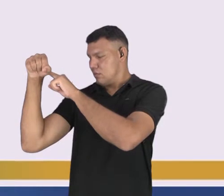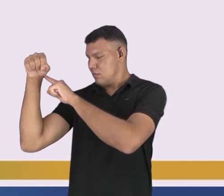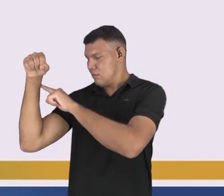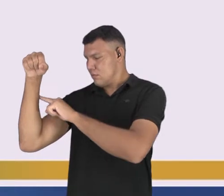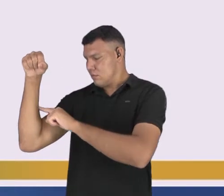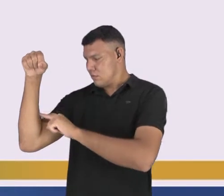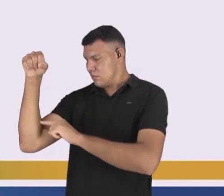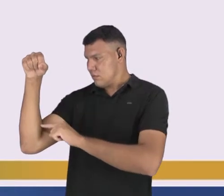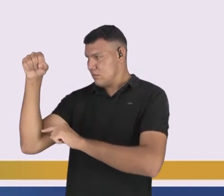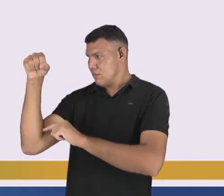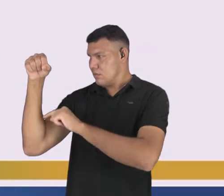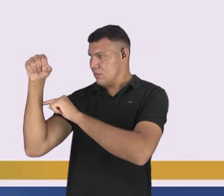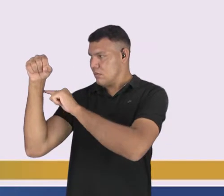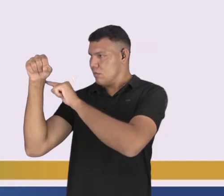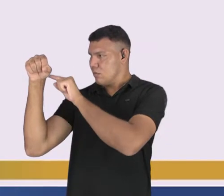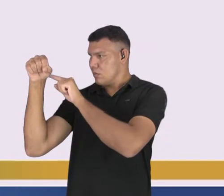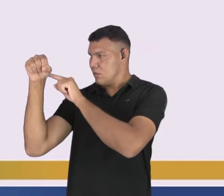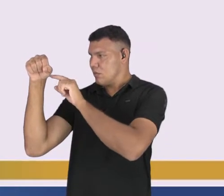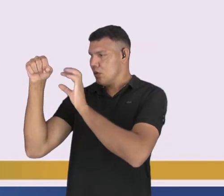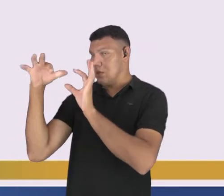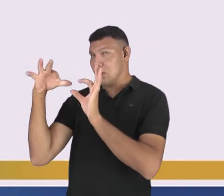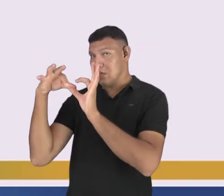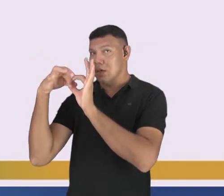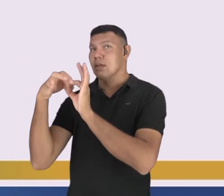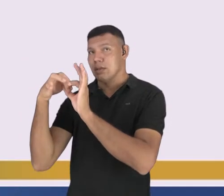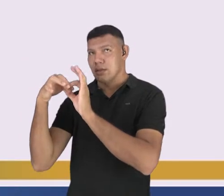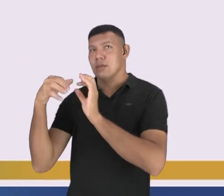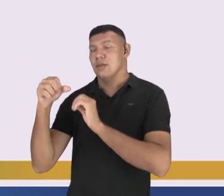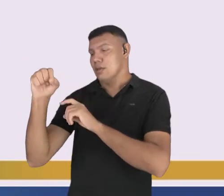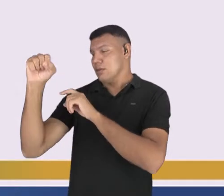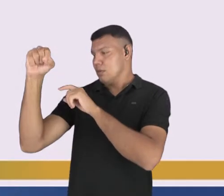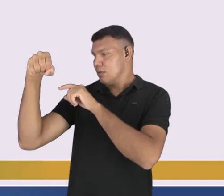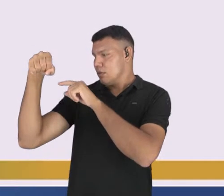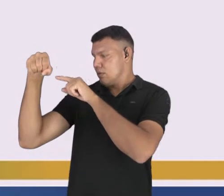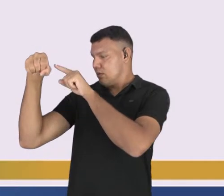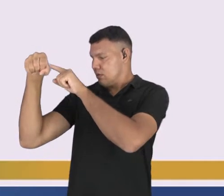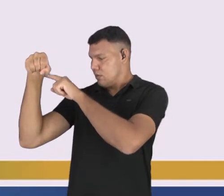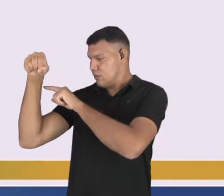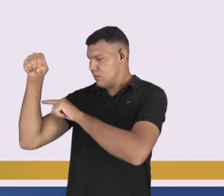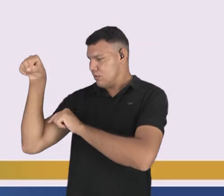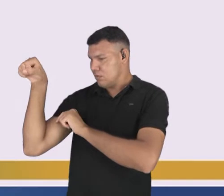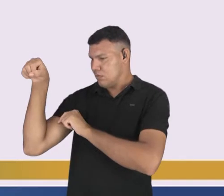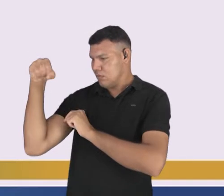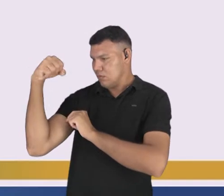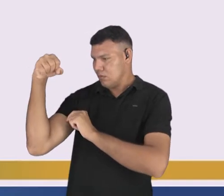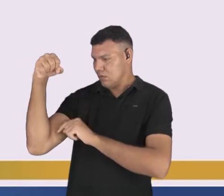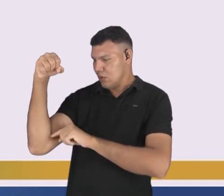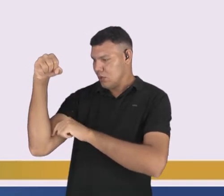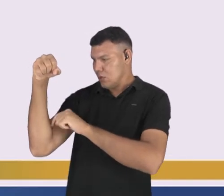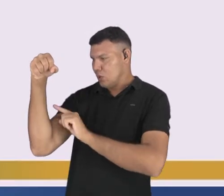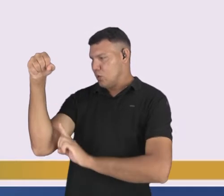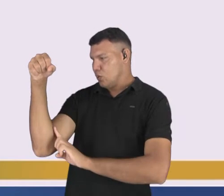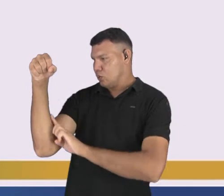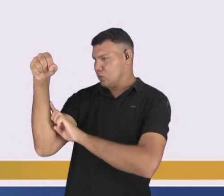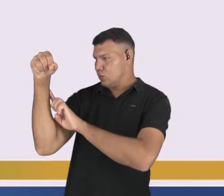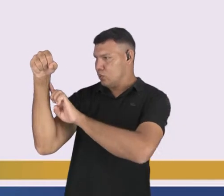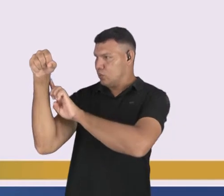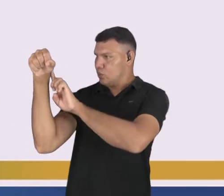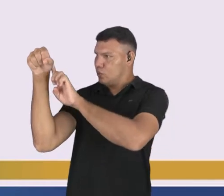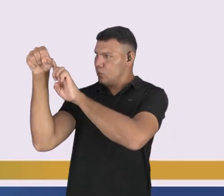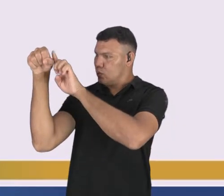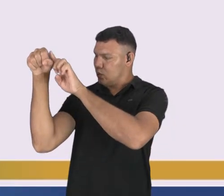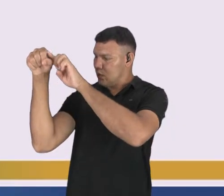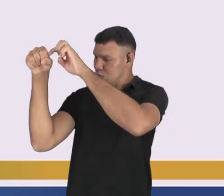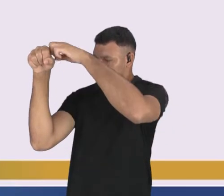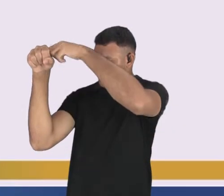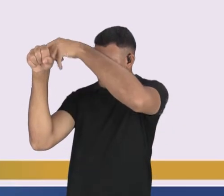conectada ao tronco encefálico. A função da medula espinhal é conduzir os impulsos nervosos ao restante do